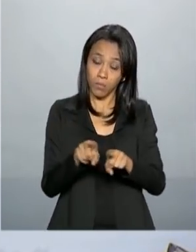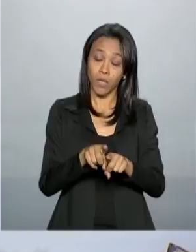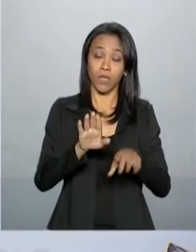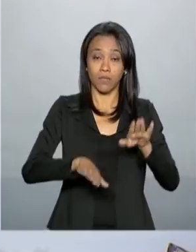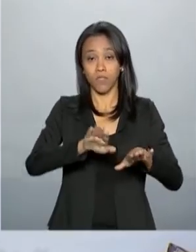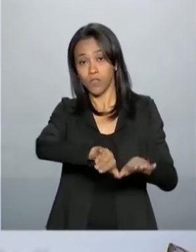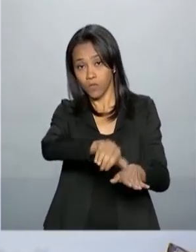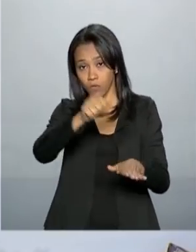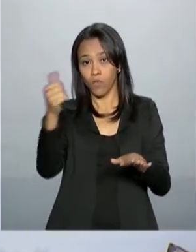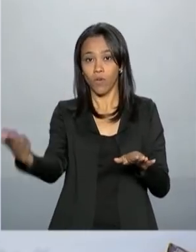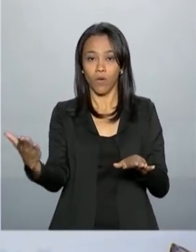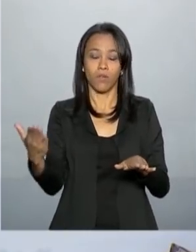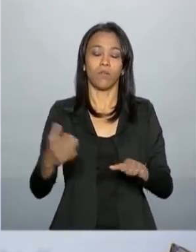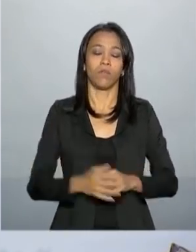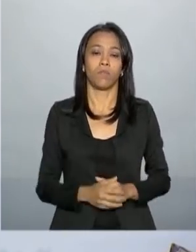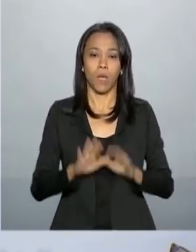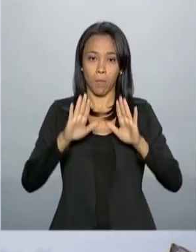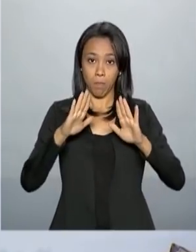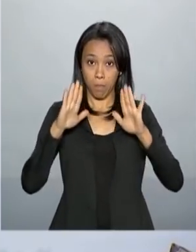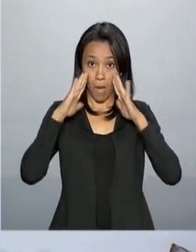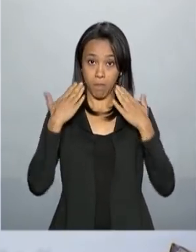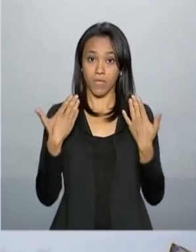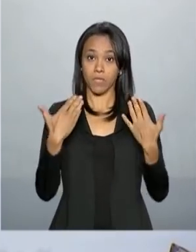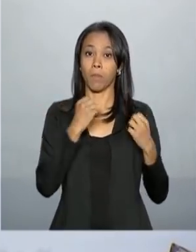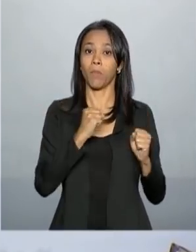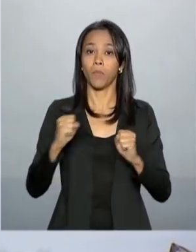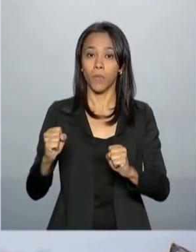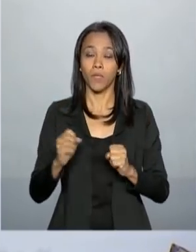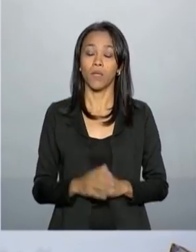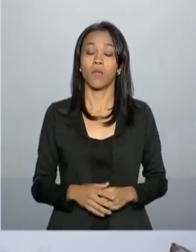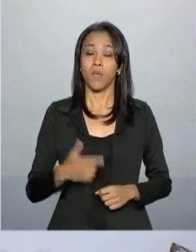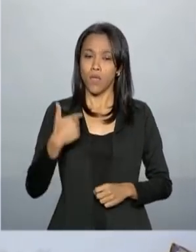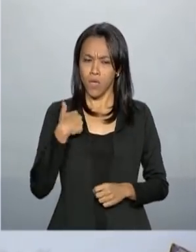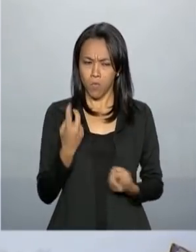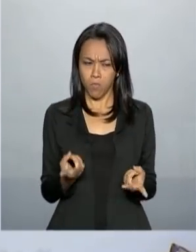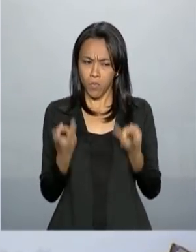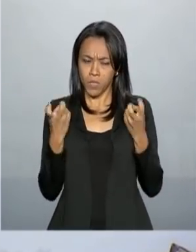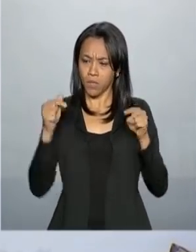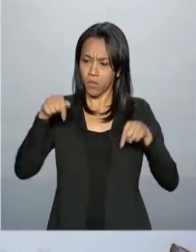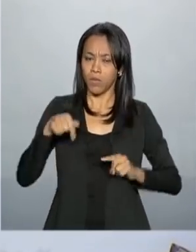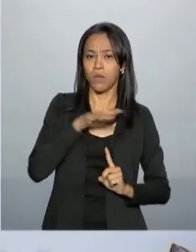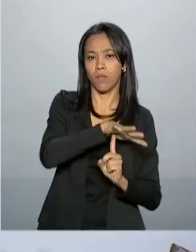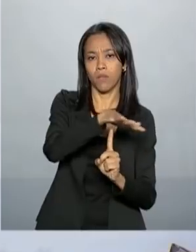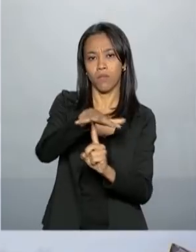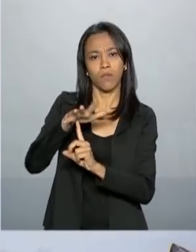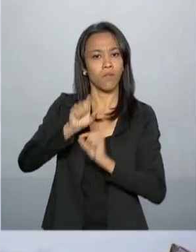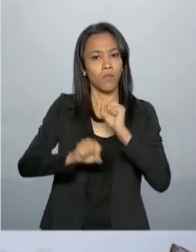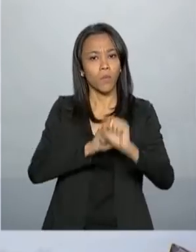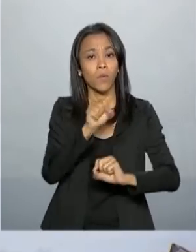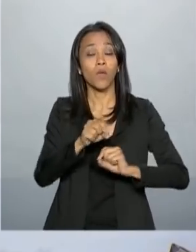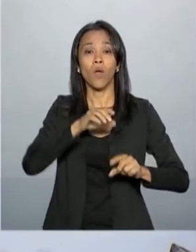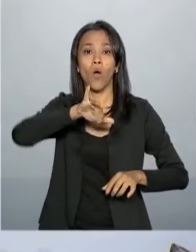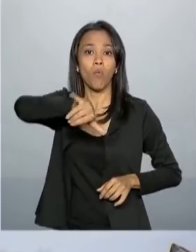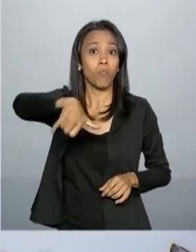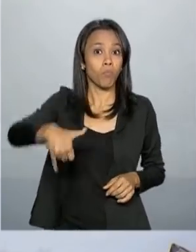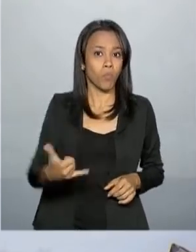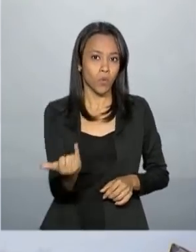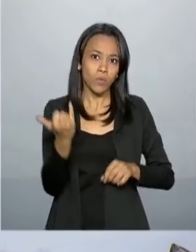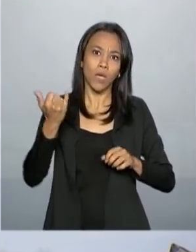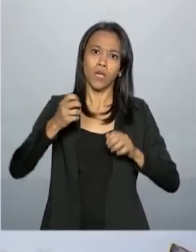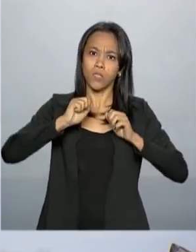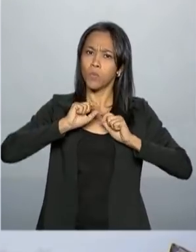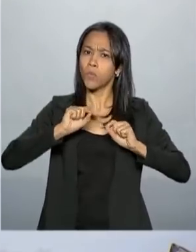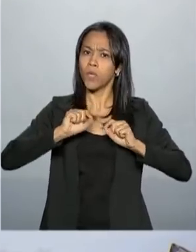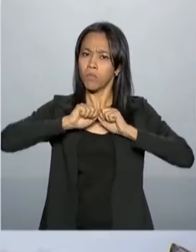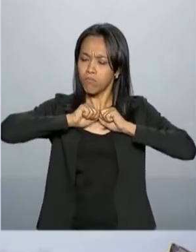deles, projetando poder. Identifico aqui uma excepcional oportunidade para a expansão